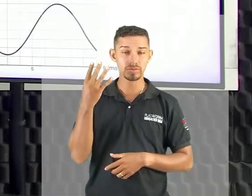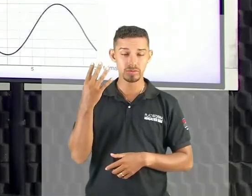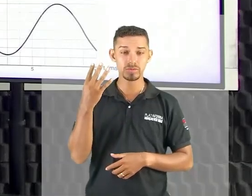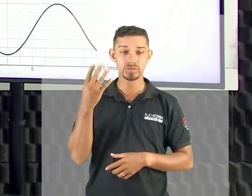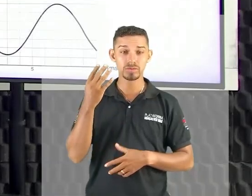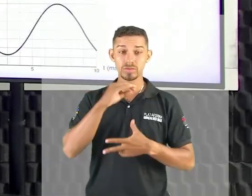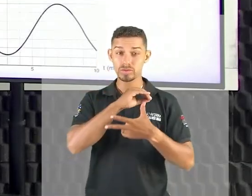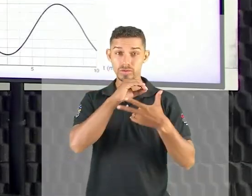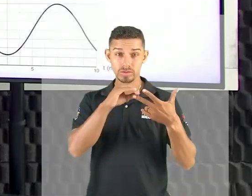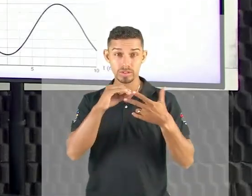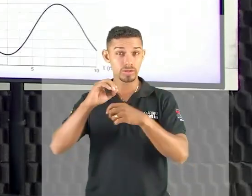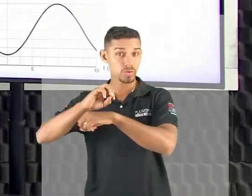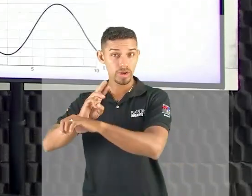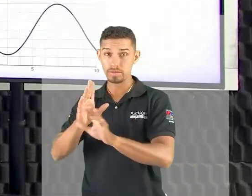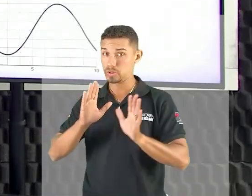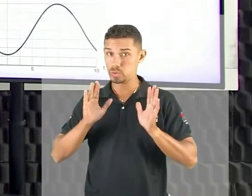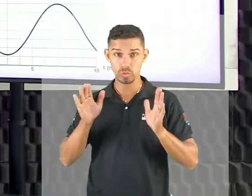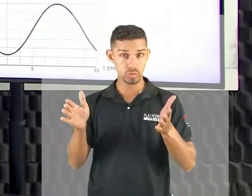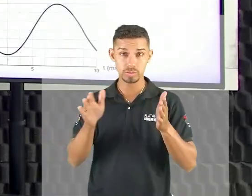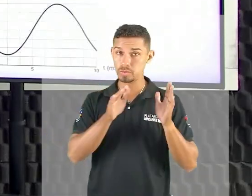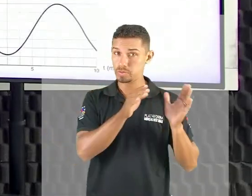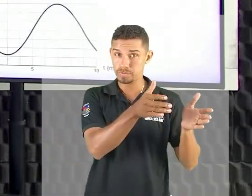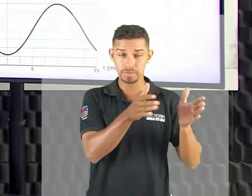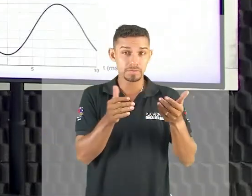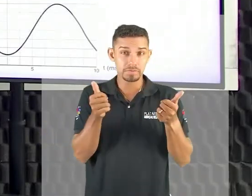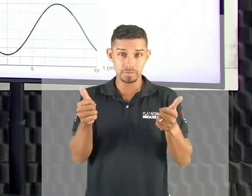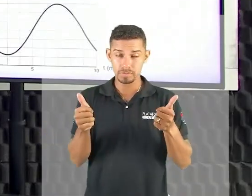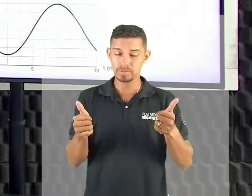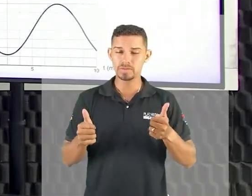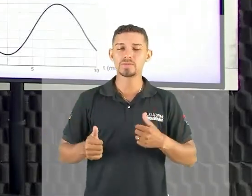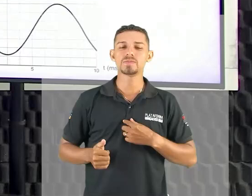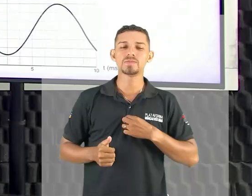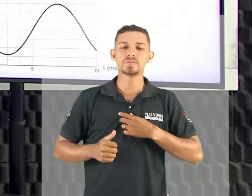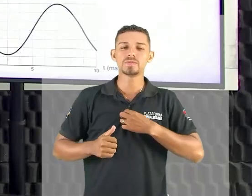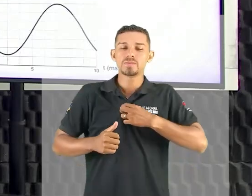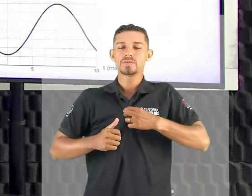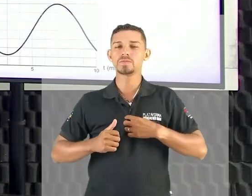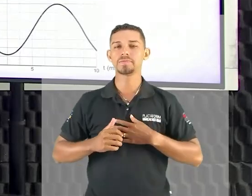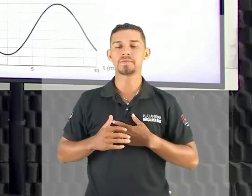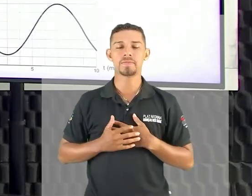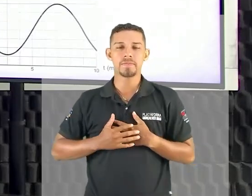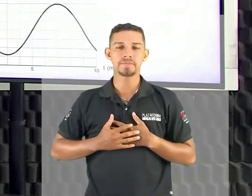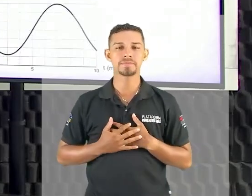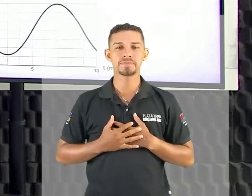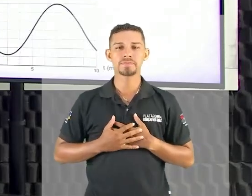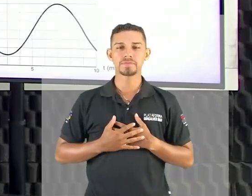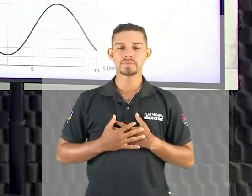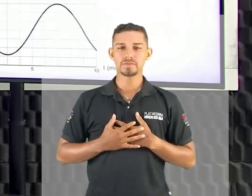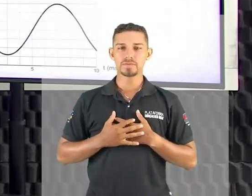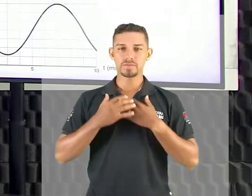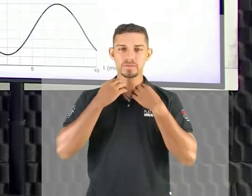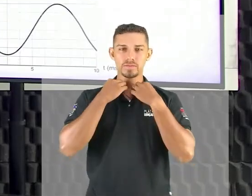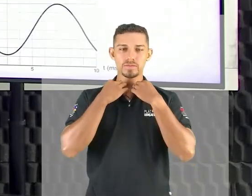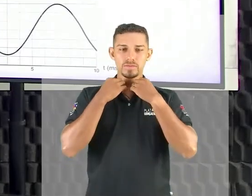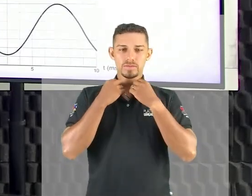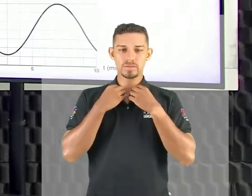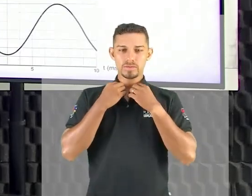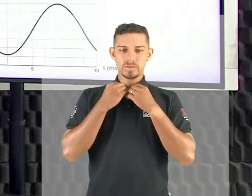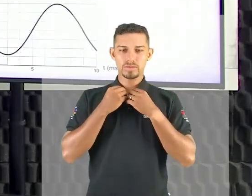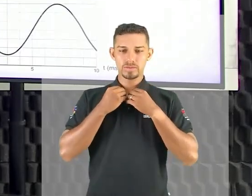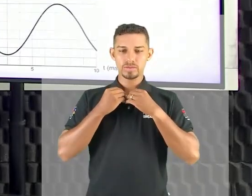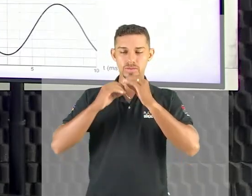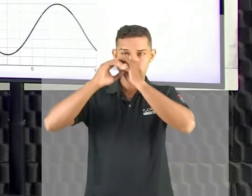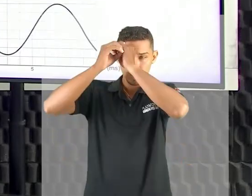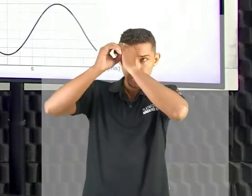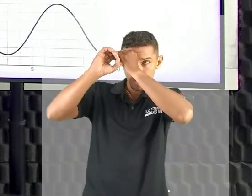questão do Eném da UEMA tá gente então questão 34 o osciloscópio é um